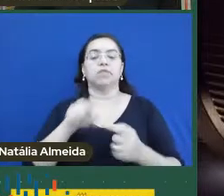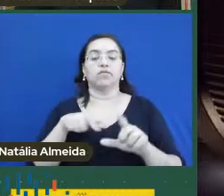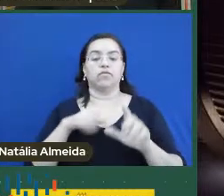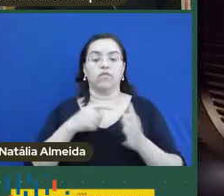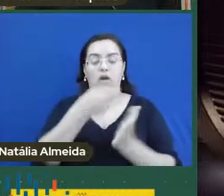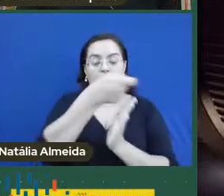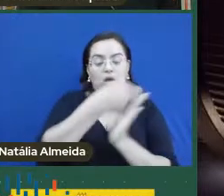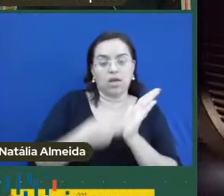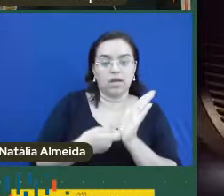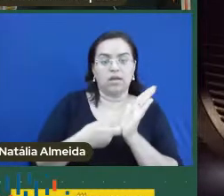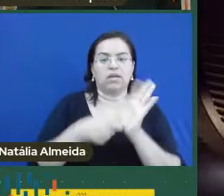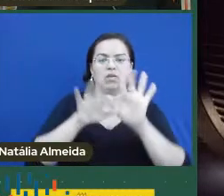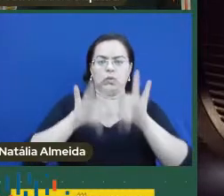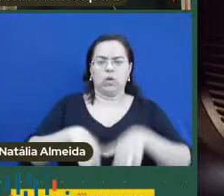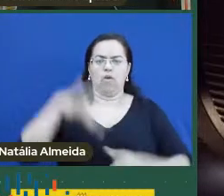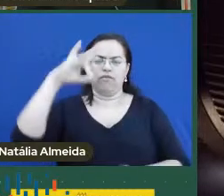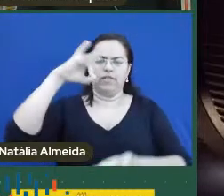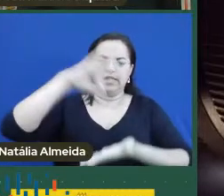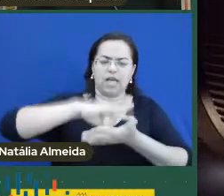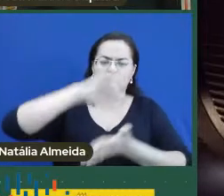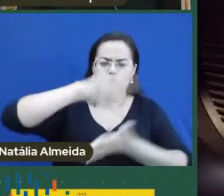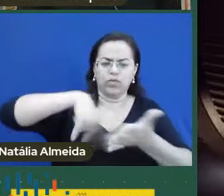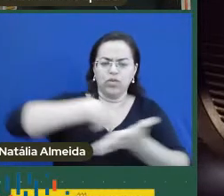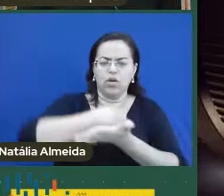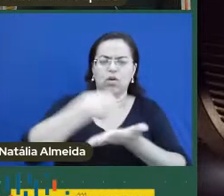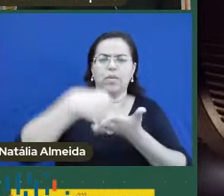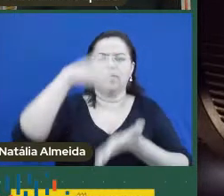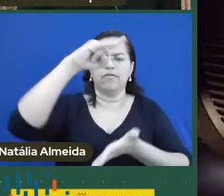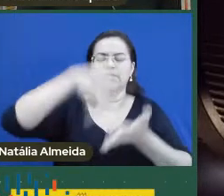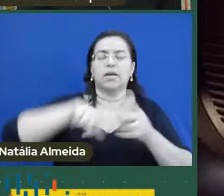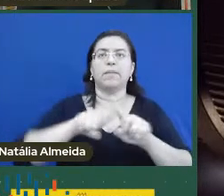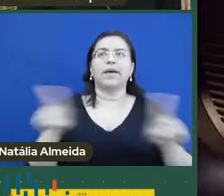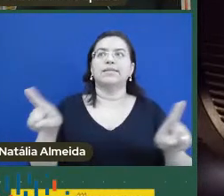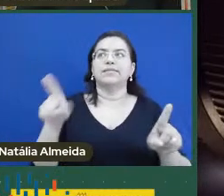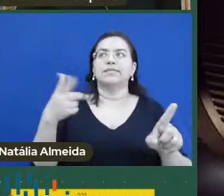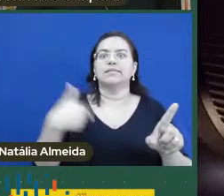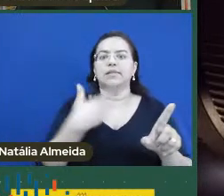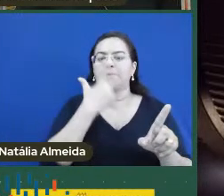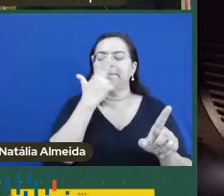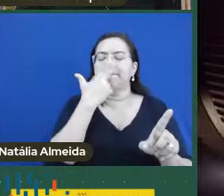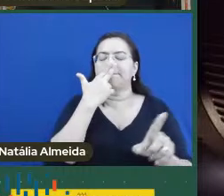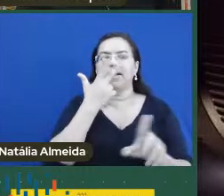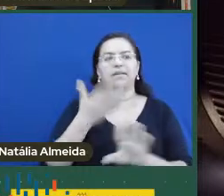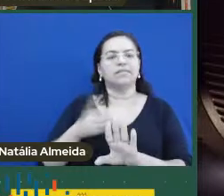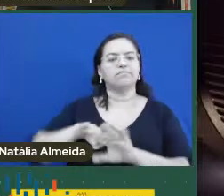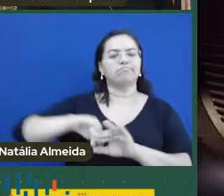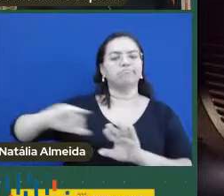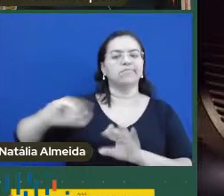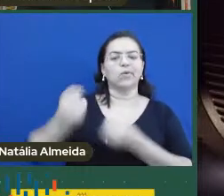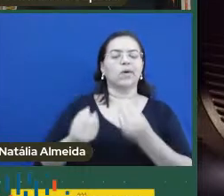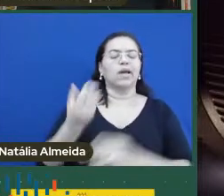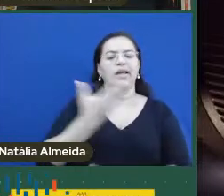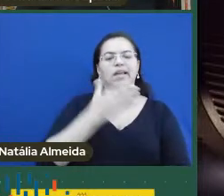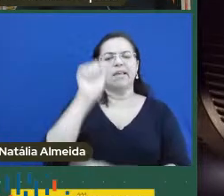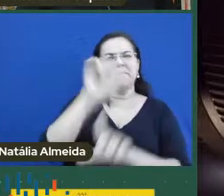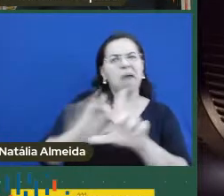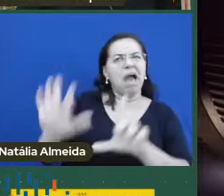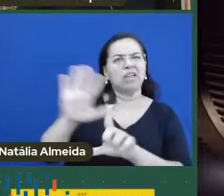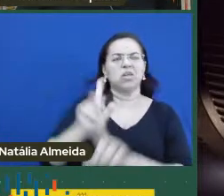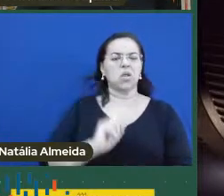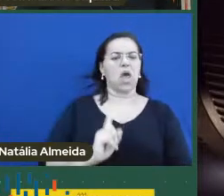da documentação oficial, como se a imagem não fizesse parte desse conjunto, desse âmbito,